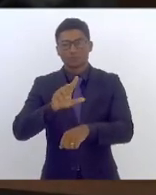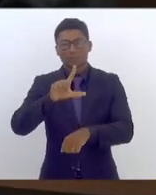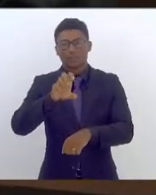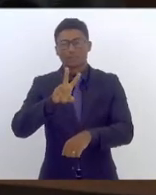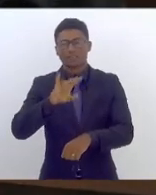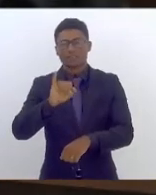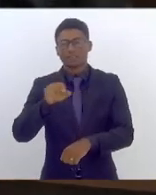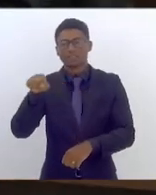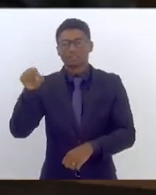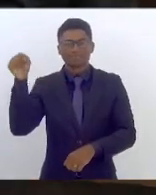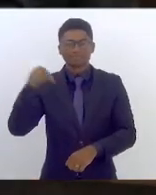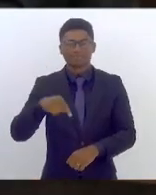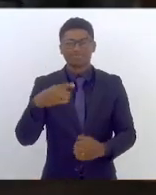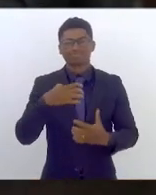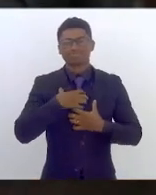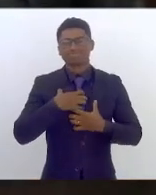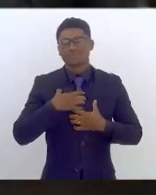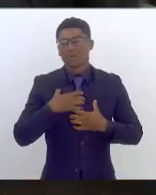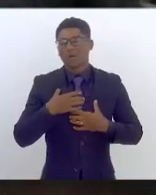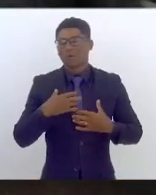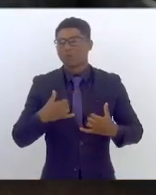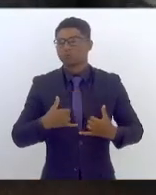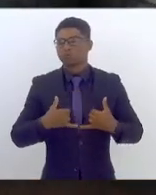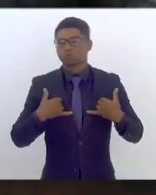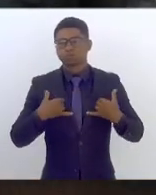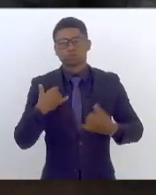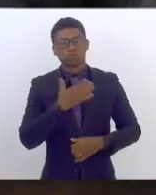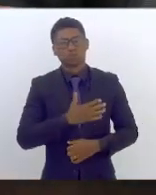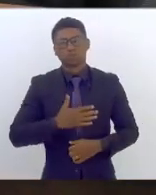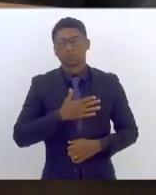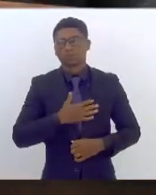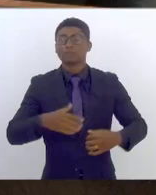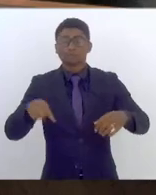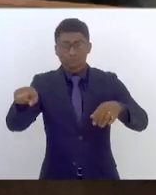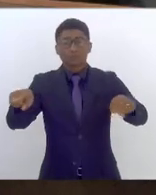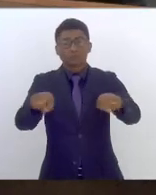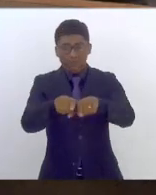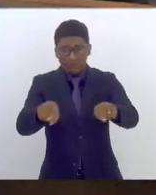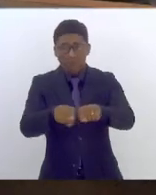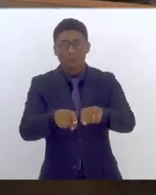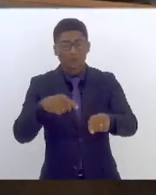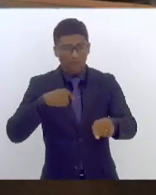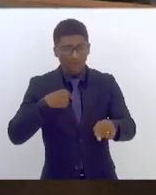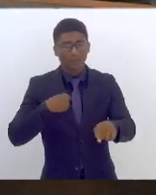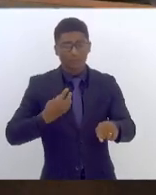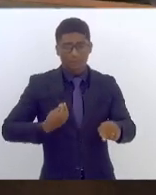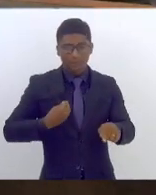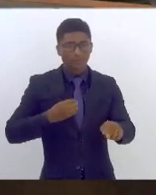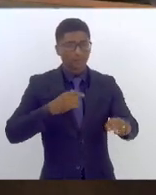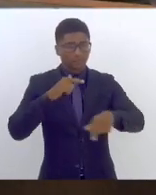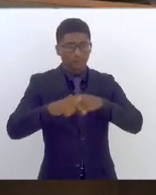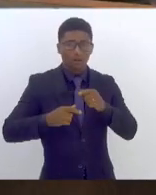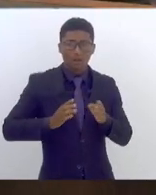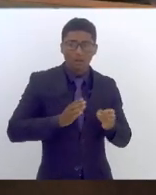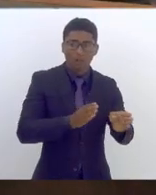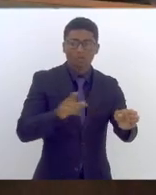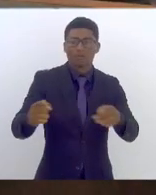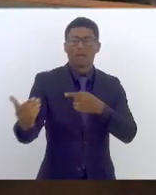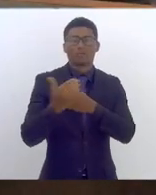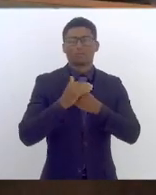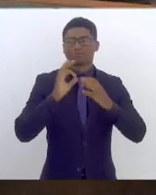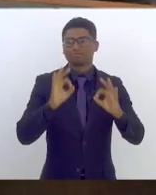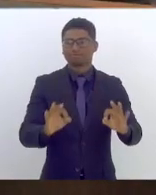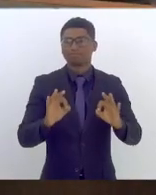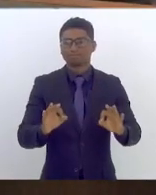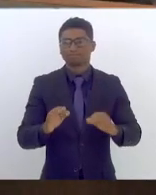ter o senhor aqui o senhor também é responsável por essa por essa minha caminhada é com muita alegria